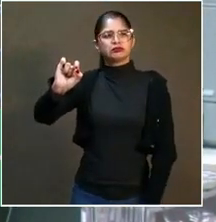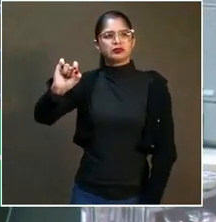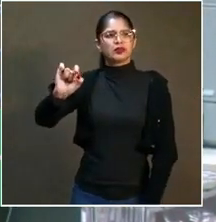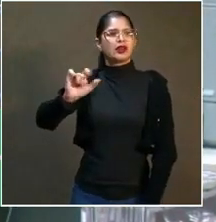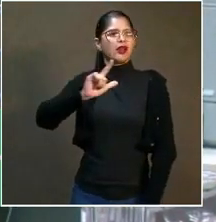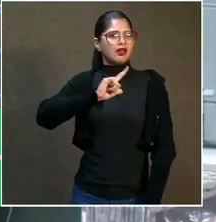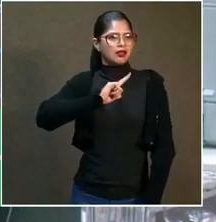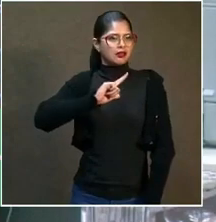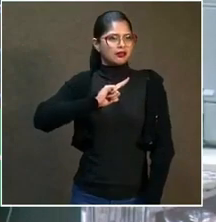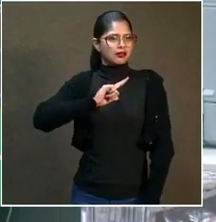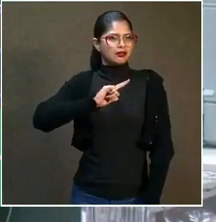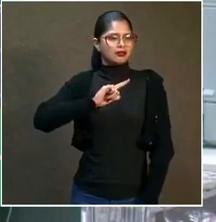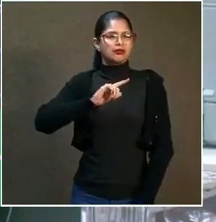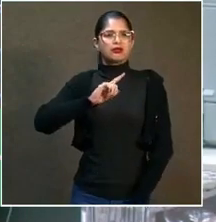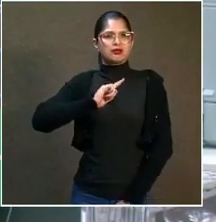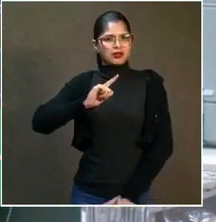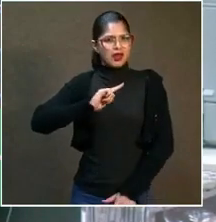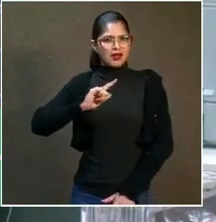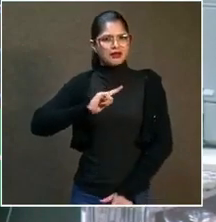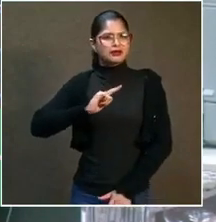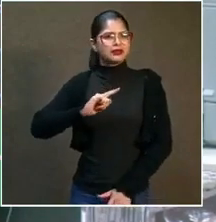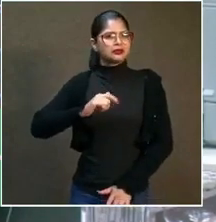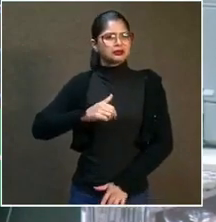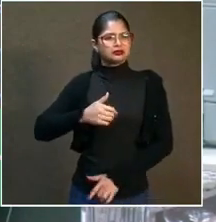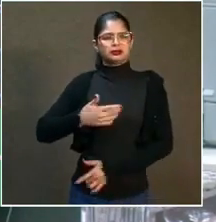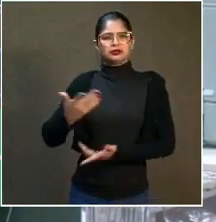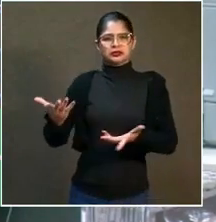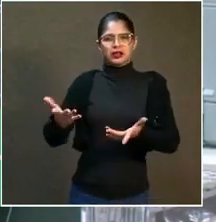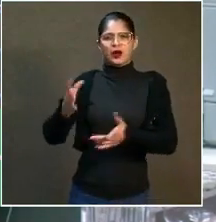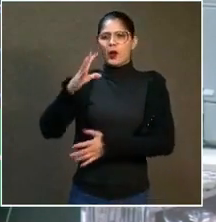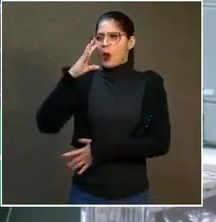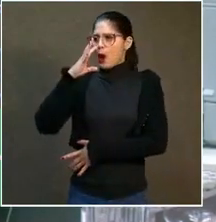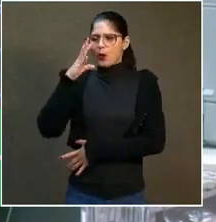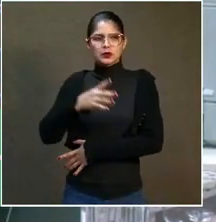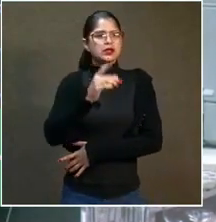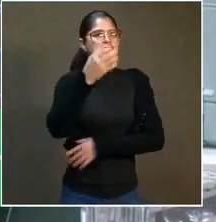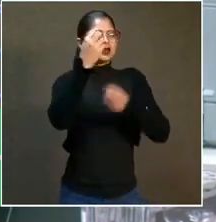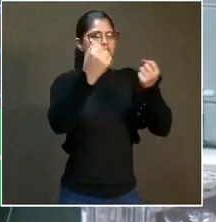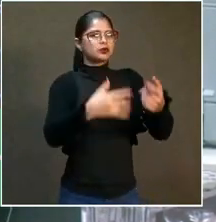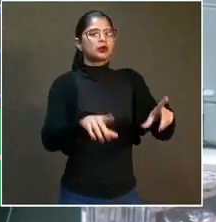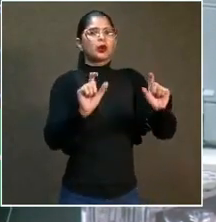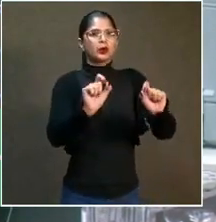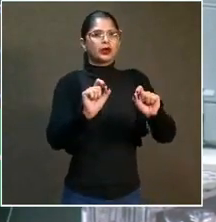naquele momento momentâneo? A acusação falou aqui que ele